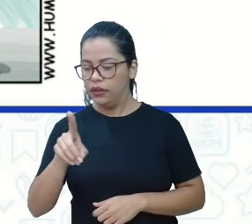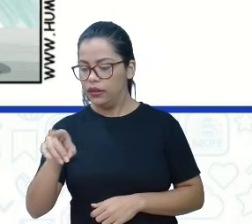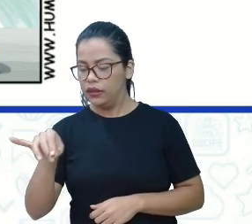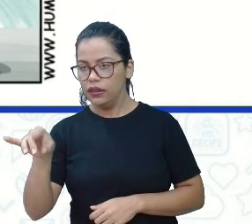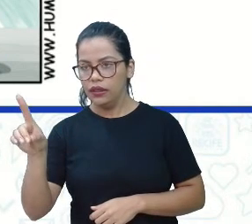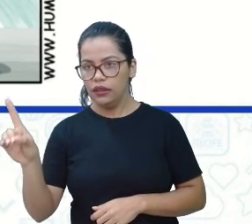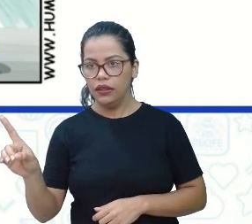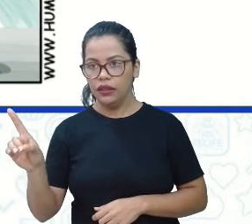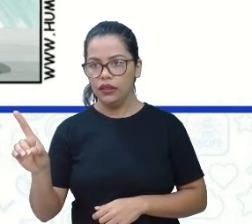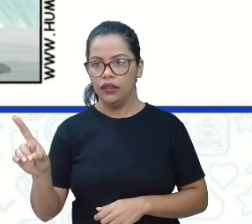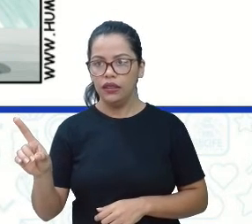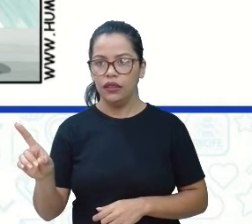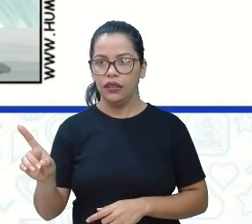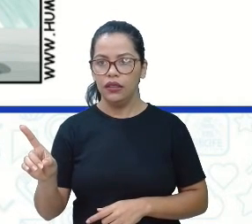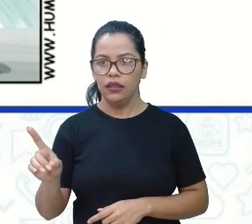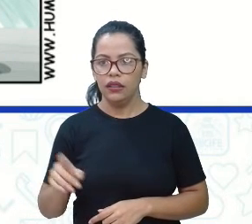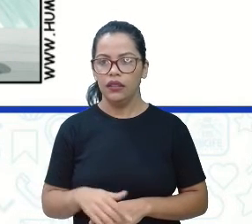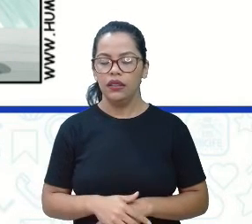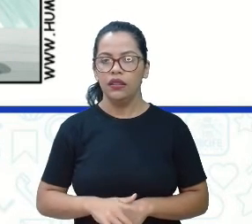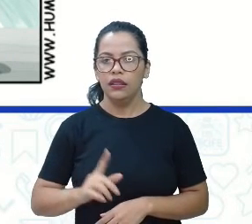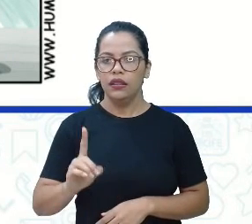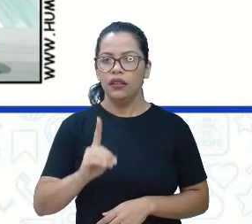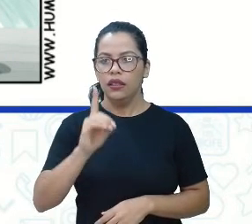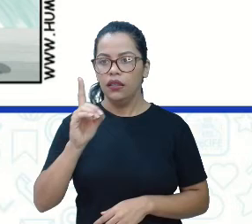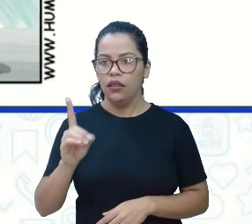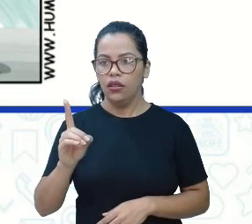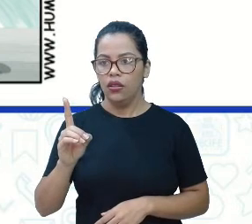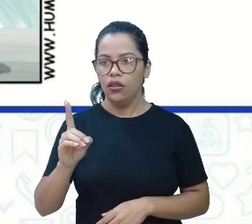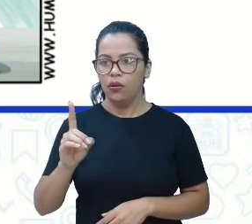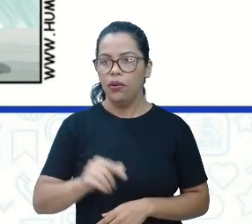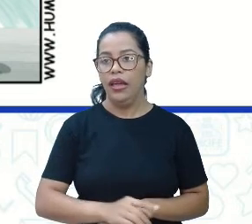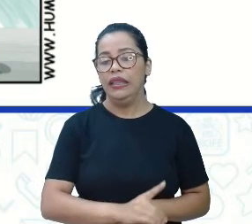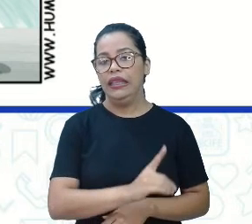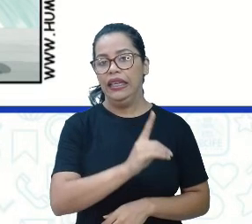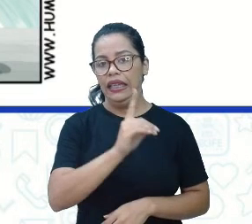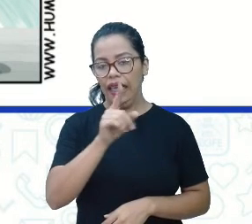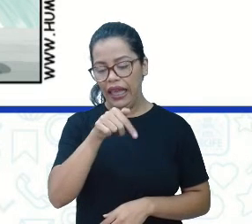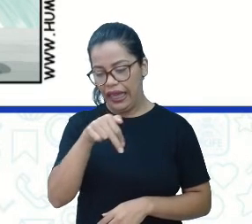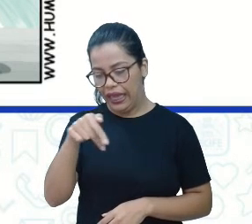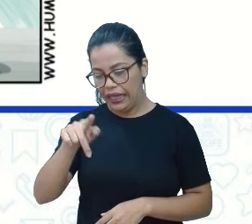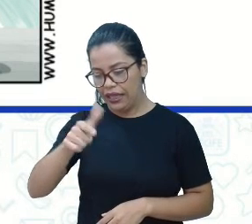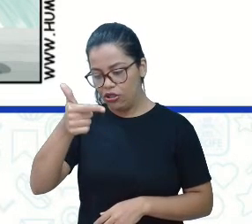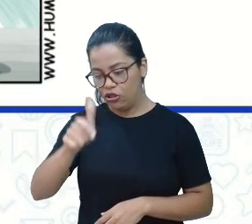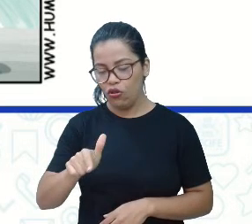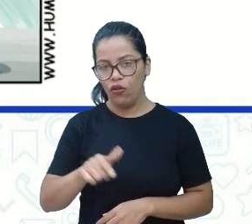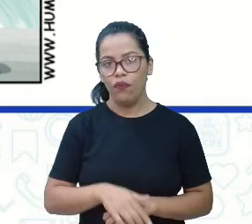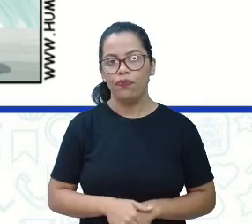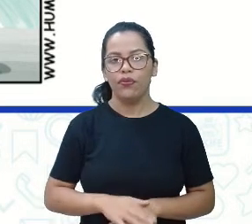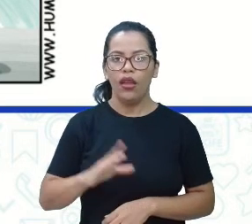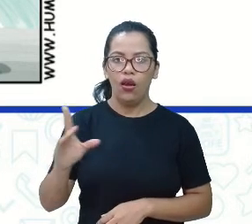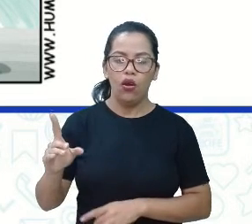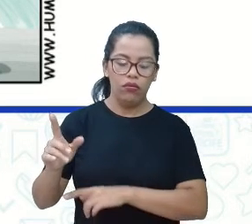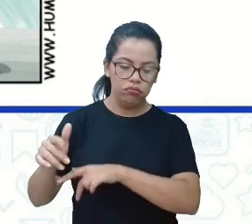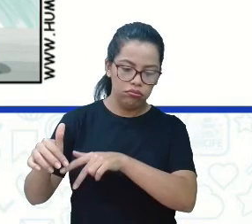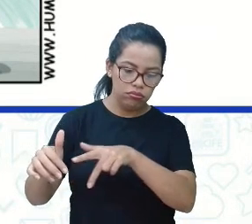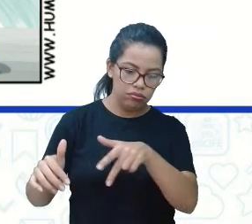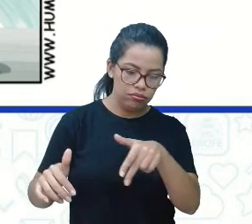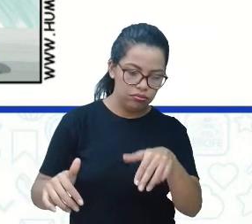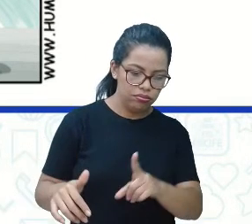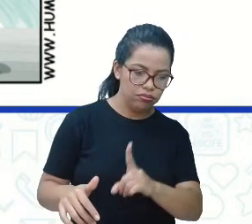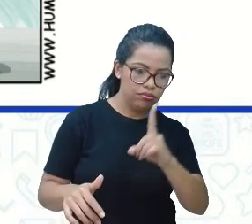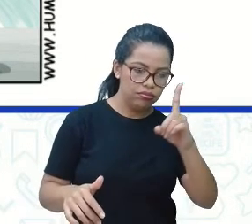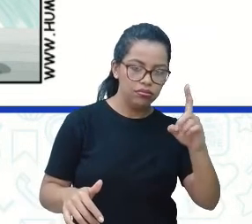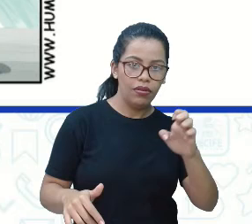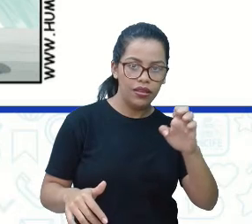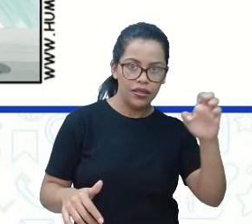ordem do quadro anterior, que seria andar para a direita. Aí ele andou de novo. Aí ande um quadro para a esquerda. Aí lá vai ele voltando. Aí